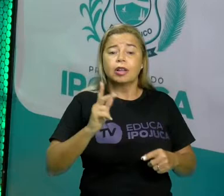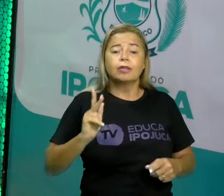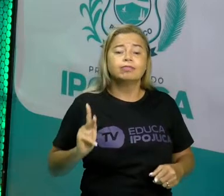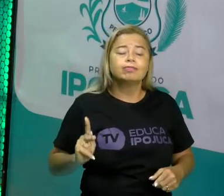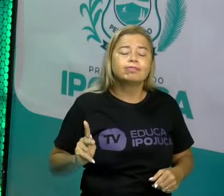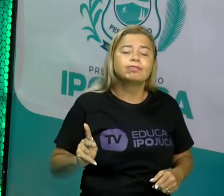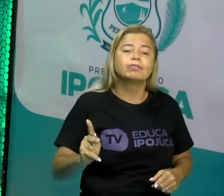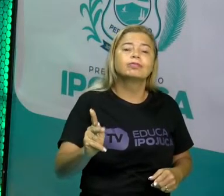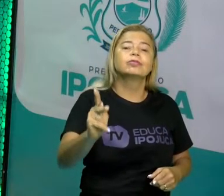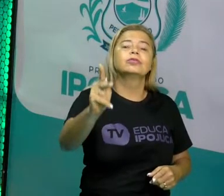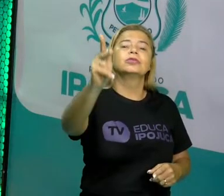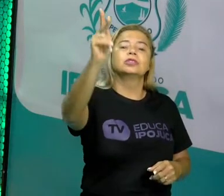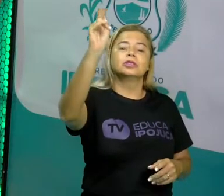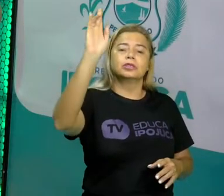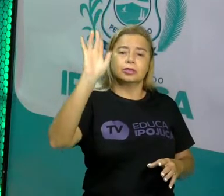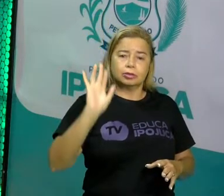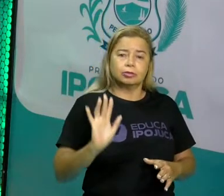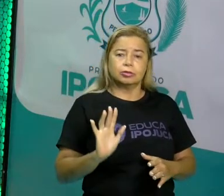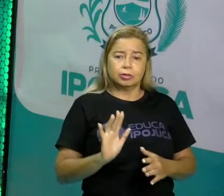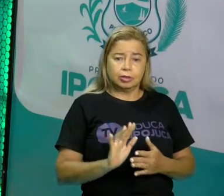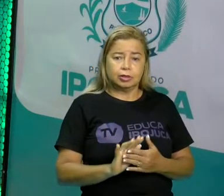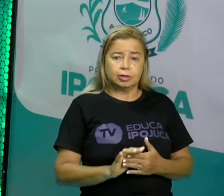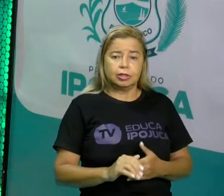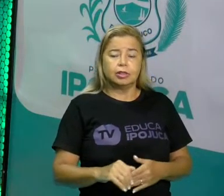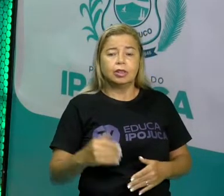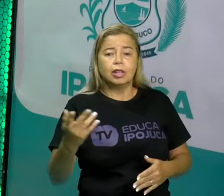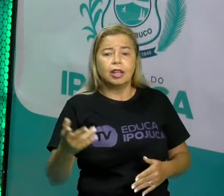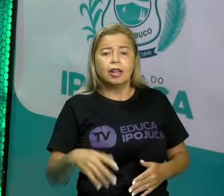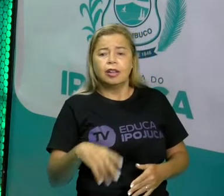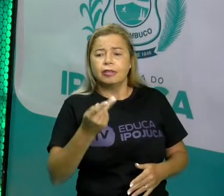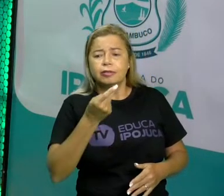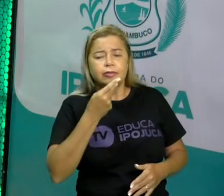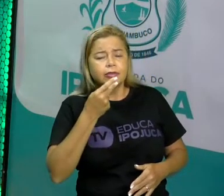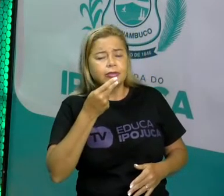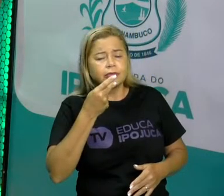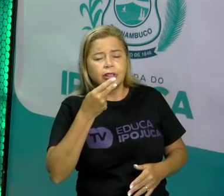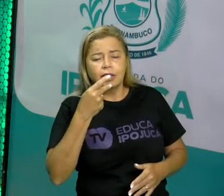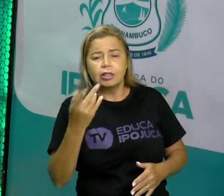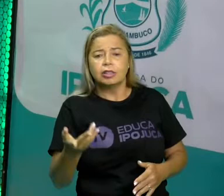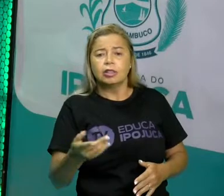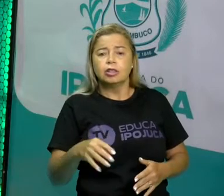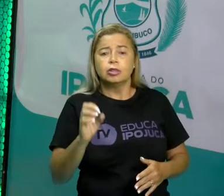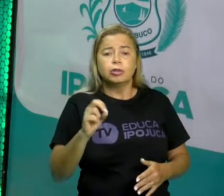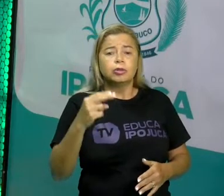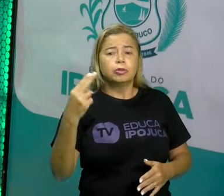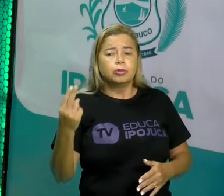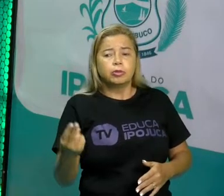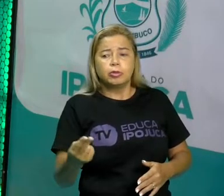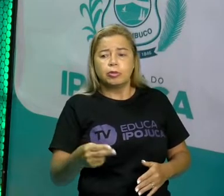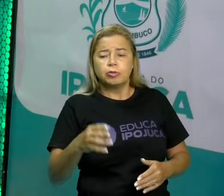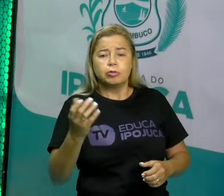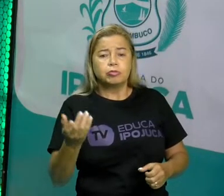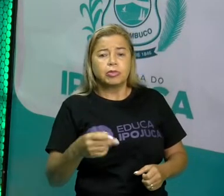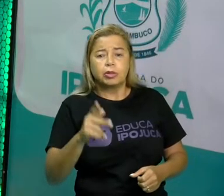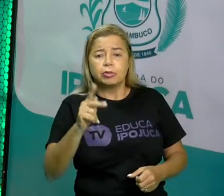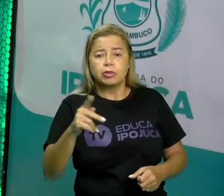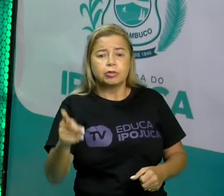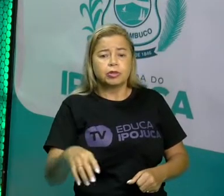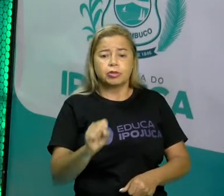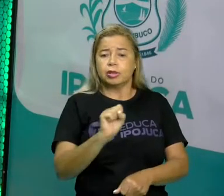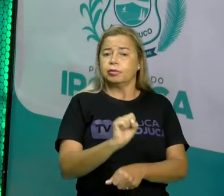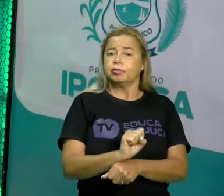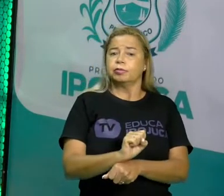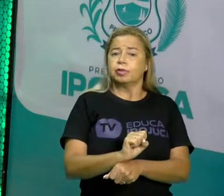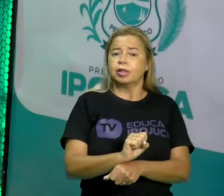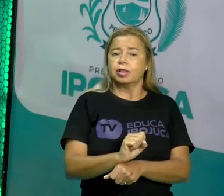até quanto a professora for dizendo ou você parou. Vamos fazer uma sequência até 20.